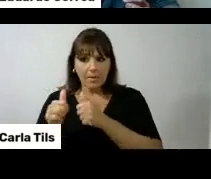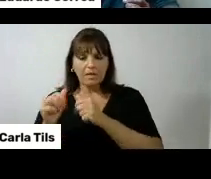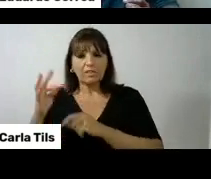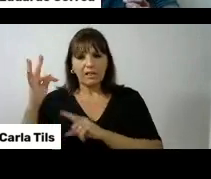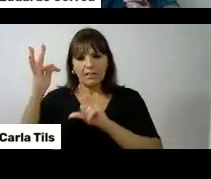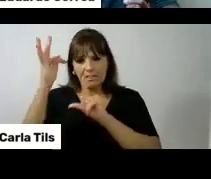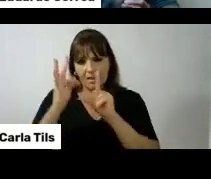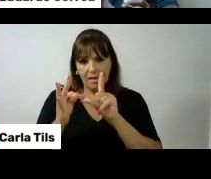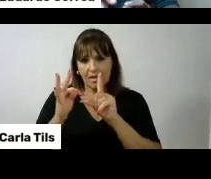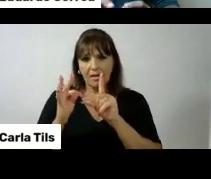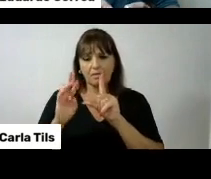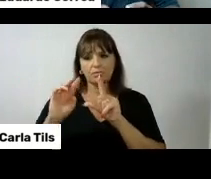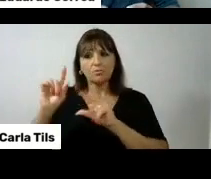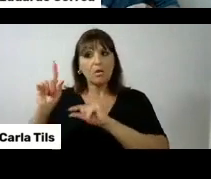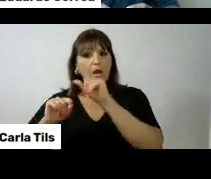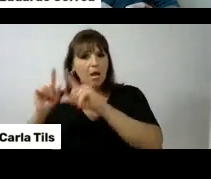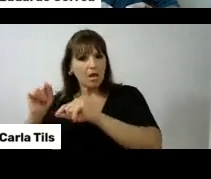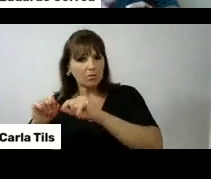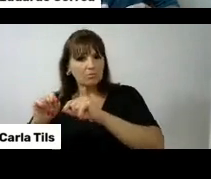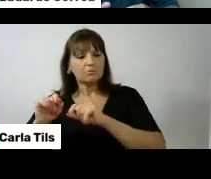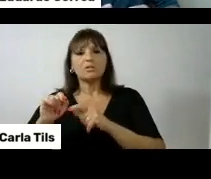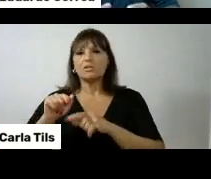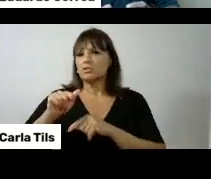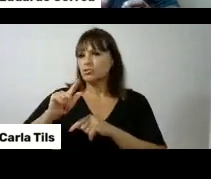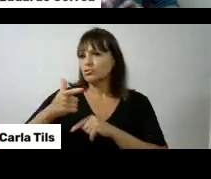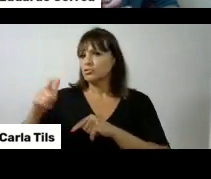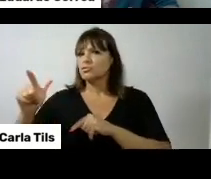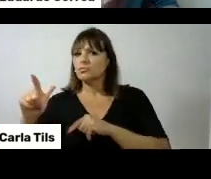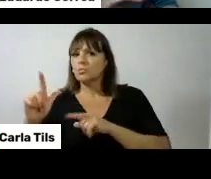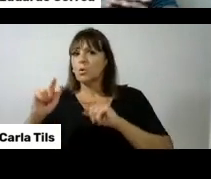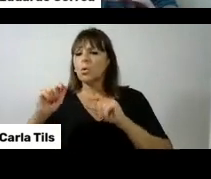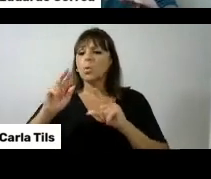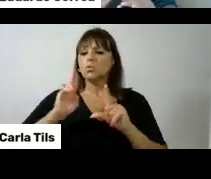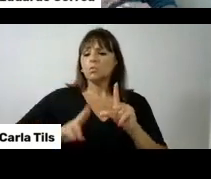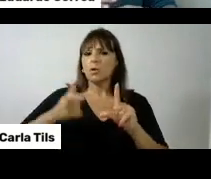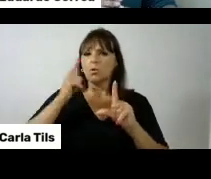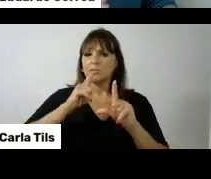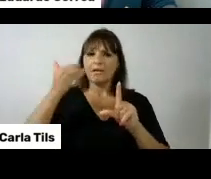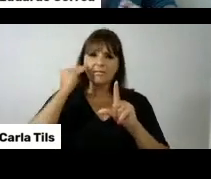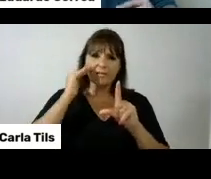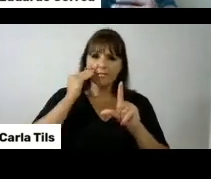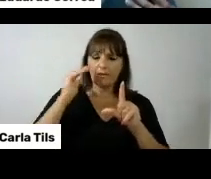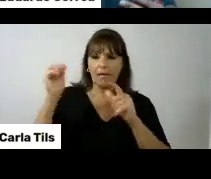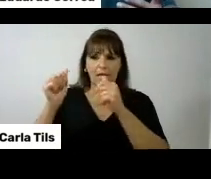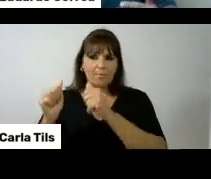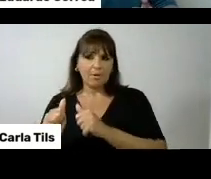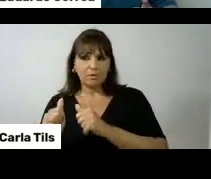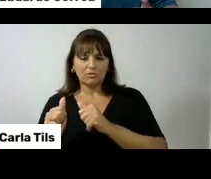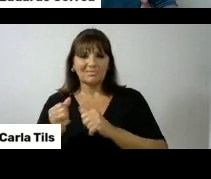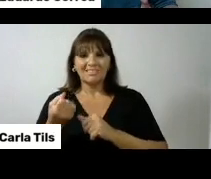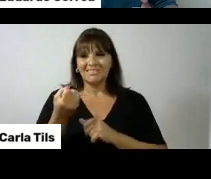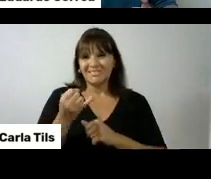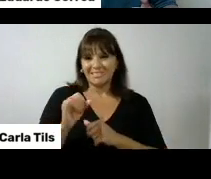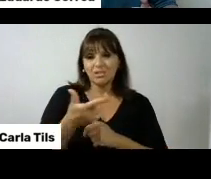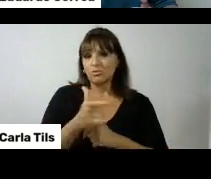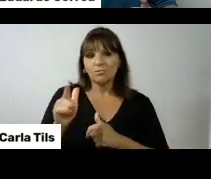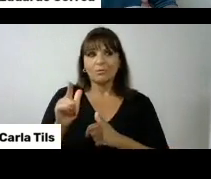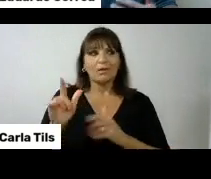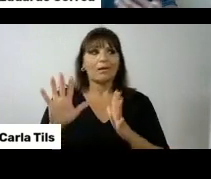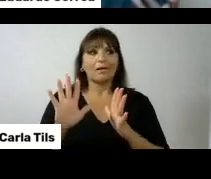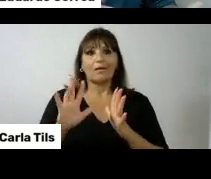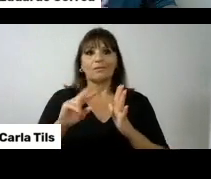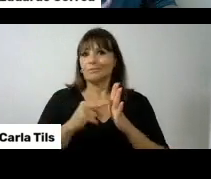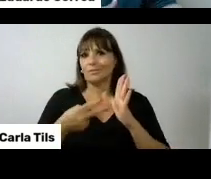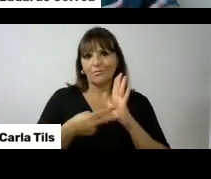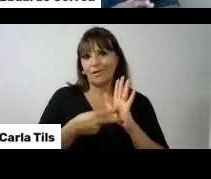consegue entender aquela imagem, ou ainda, se aquela imagem não faz sentido para o contexto do usuário naquele momento,